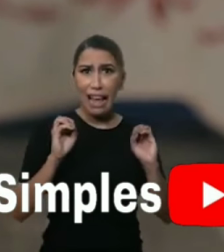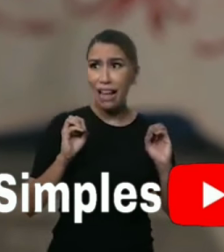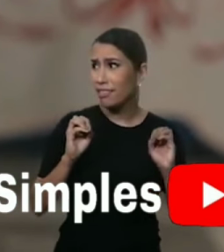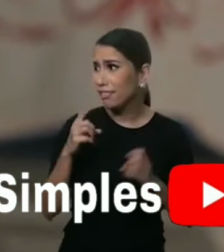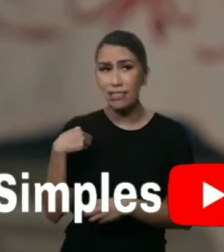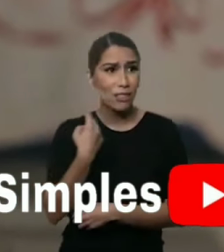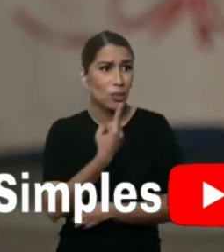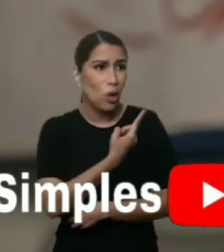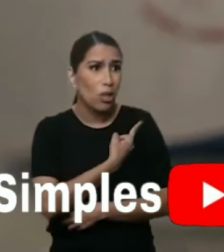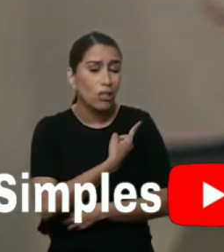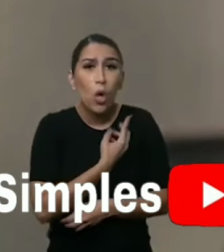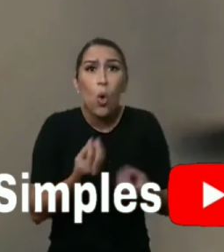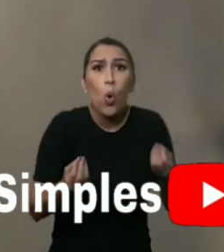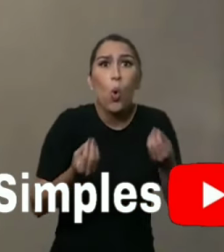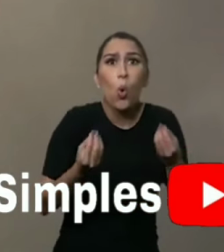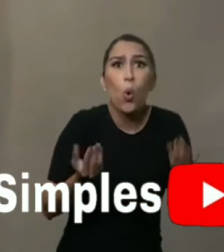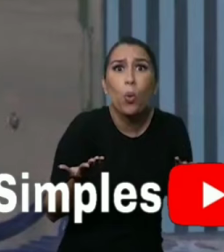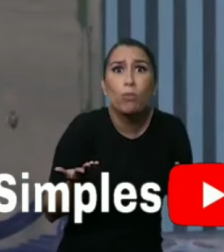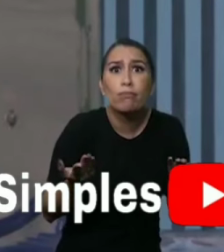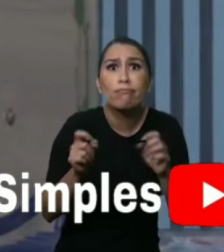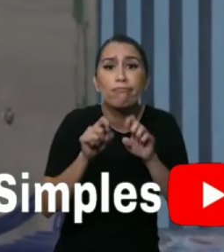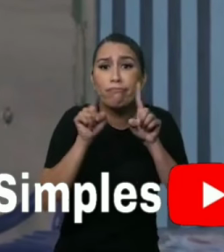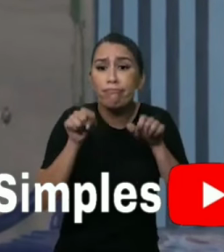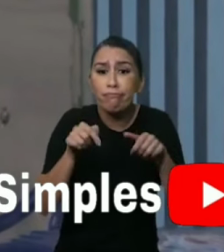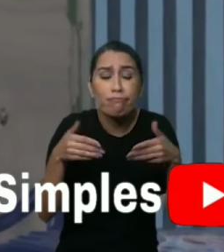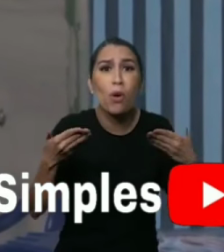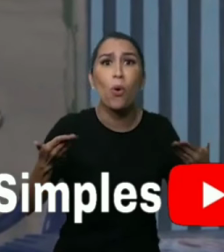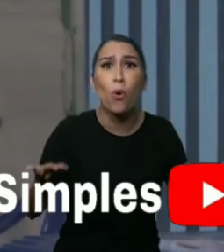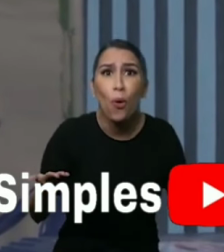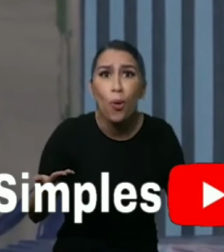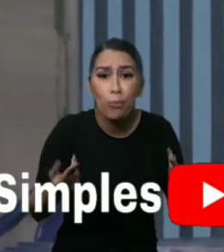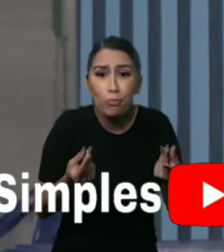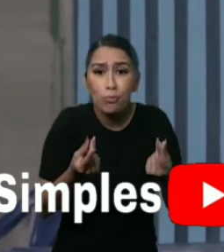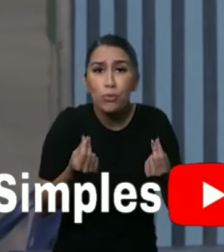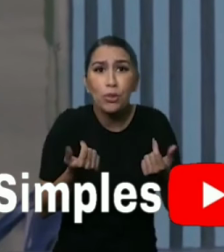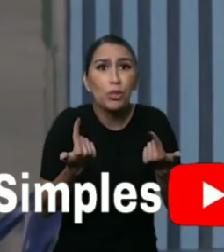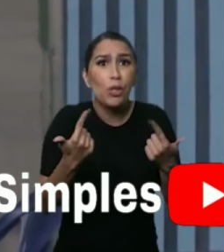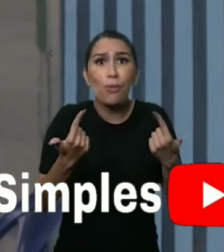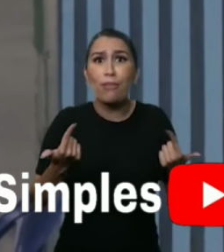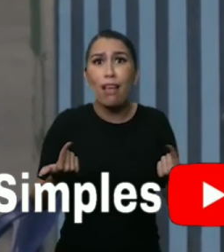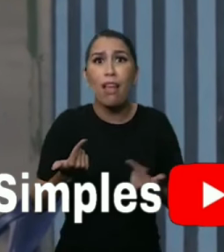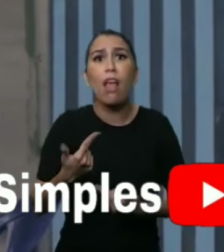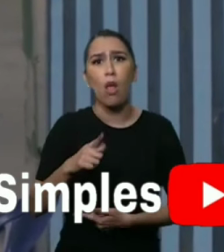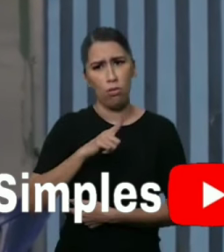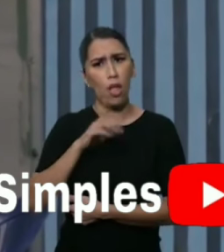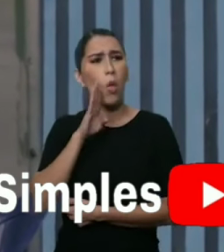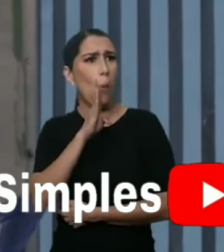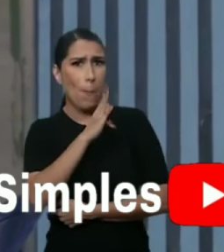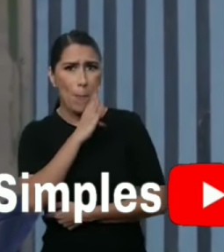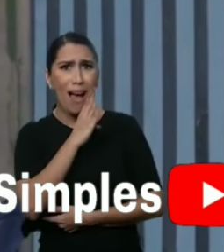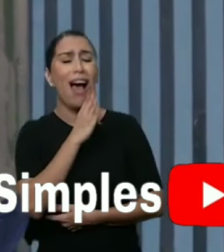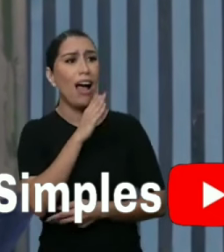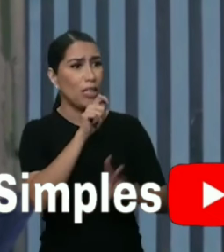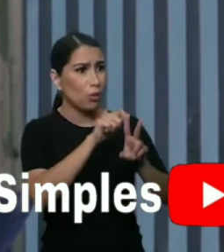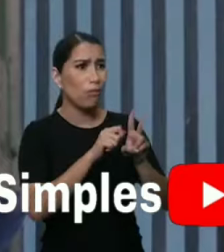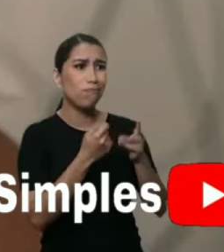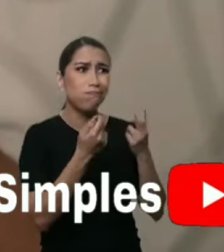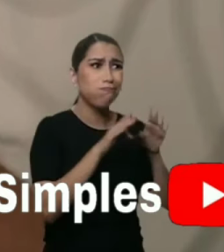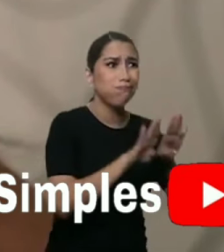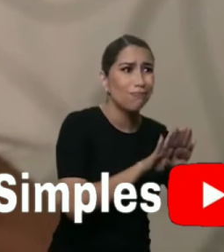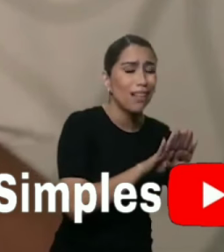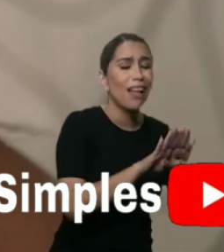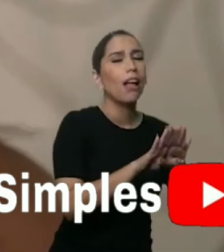As coisas, porque a gente não tem outro ramo, entendeu? Então, tem meu barzinho, mas como a gente fechou 2 meses, aí se não fosse essa ajuda do governo,